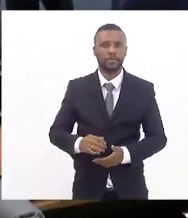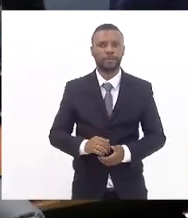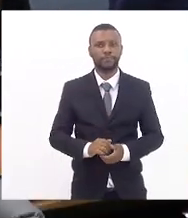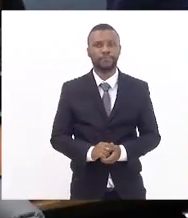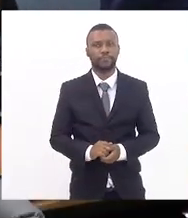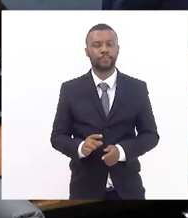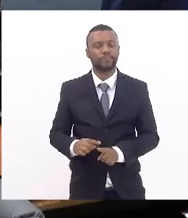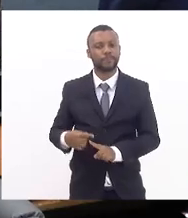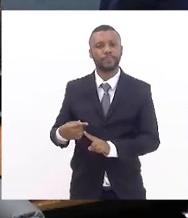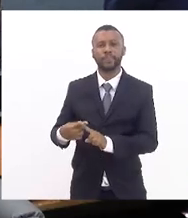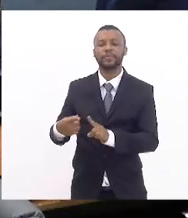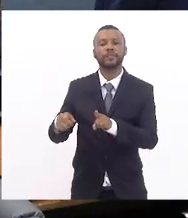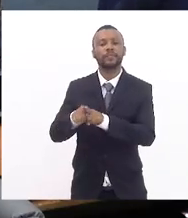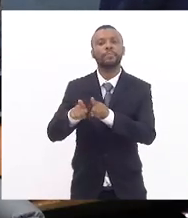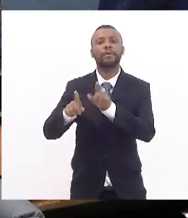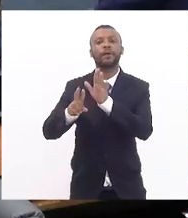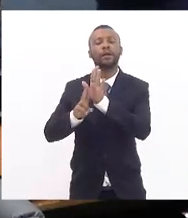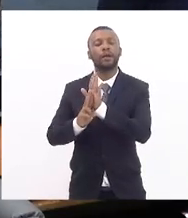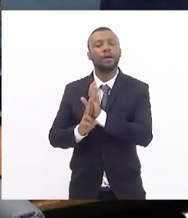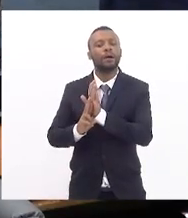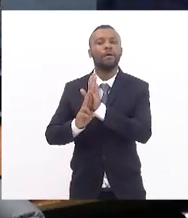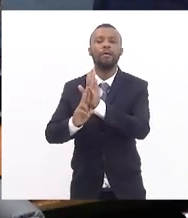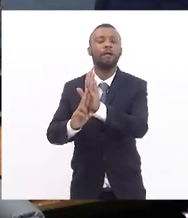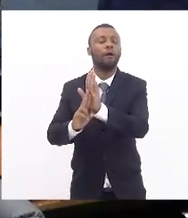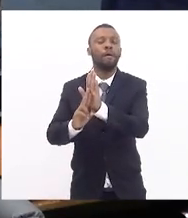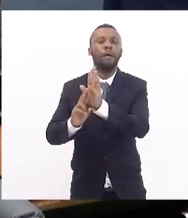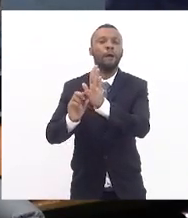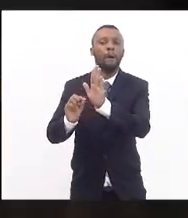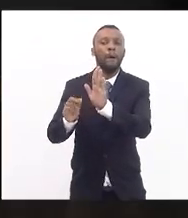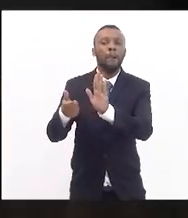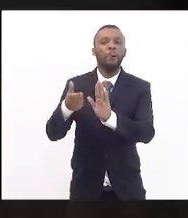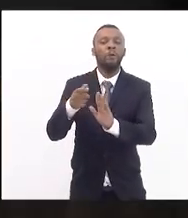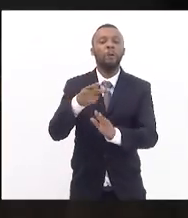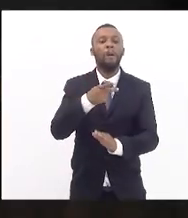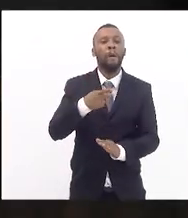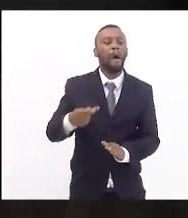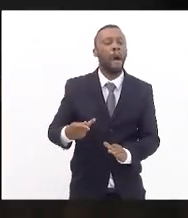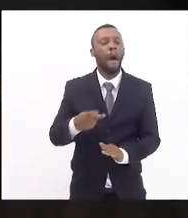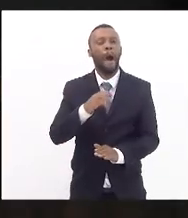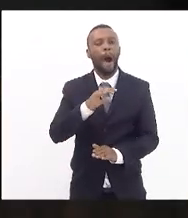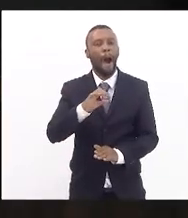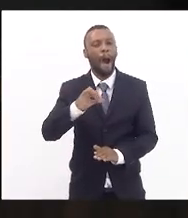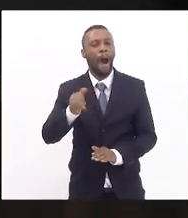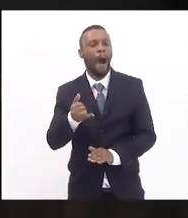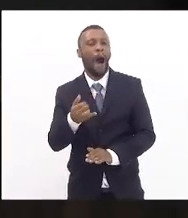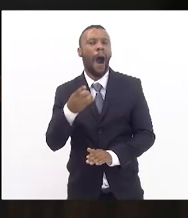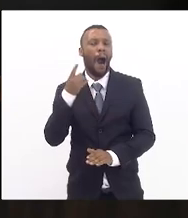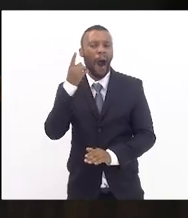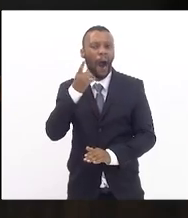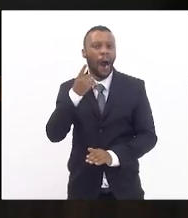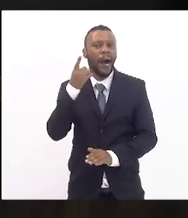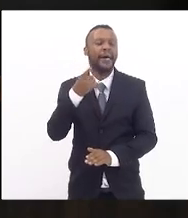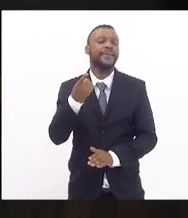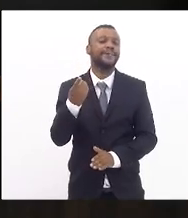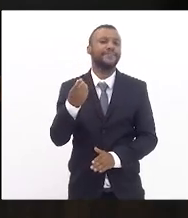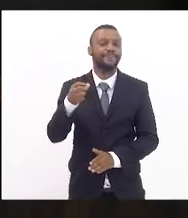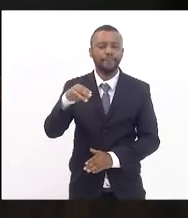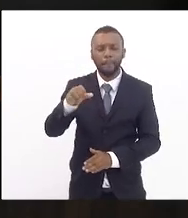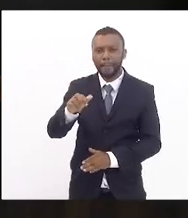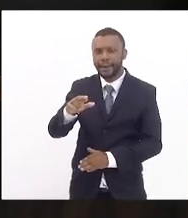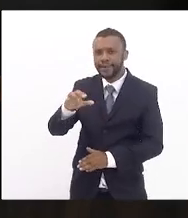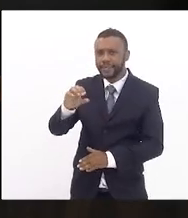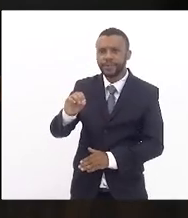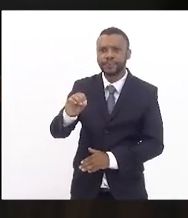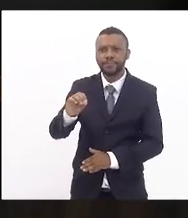e representando o presidente da CCJ, deputado Márcio.